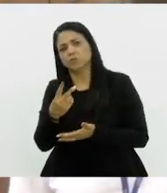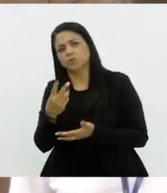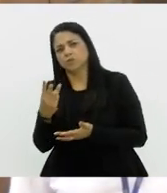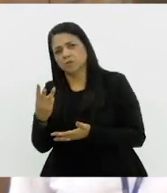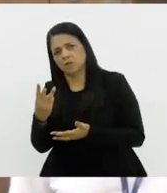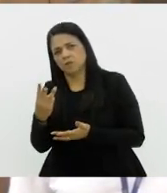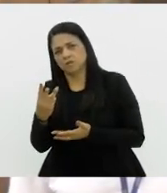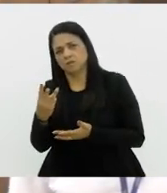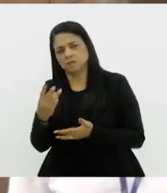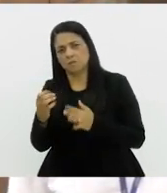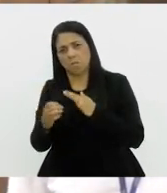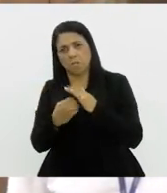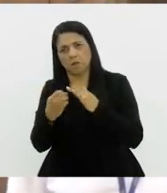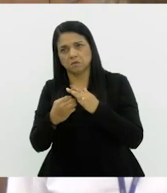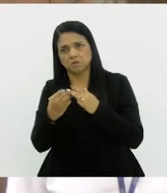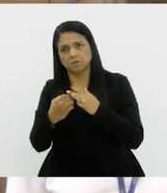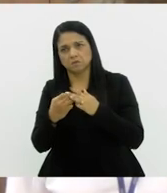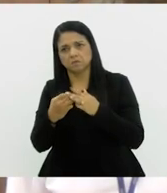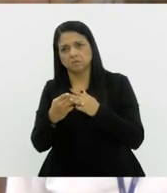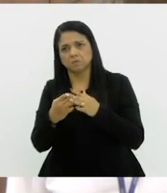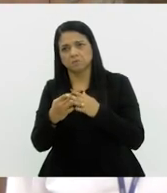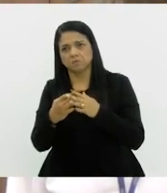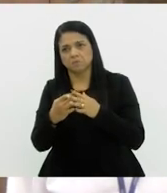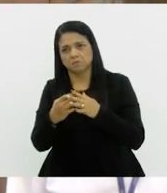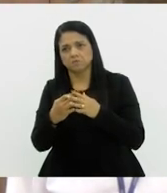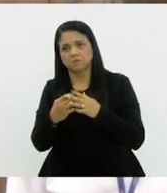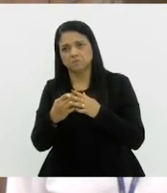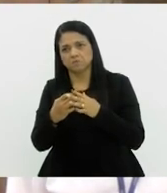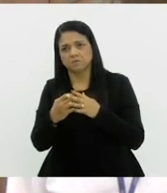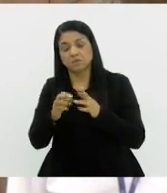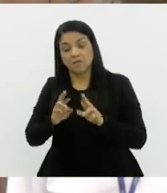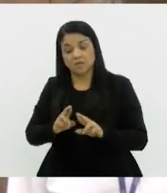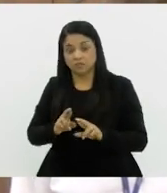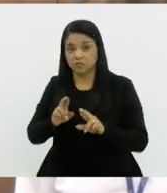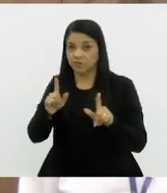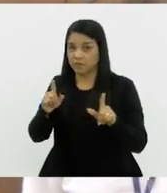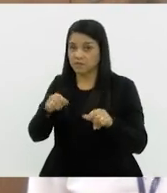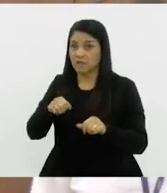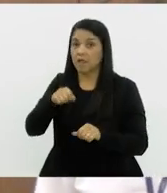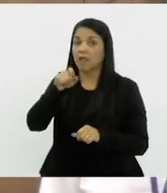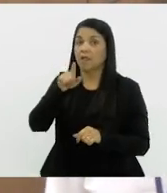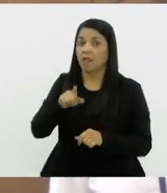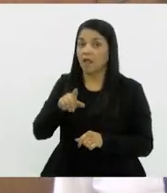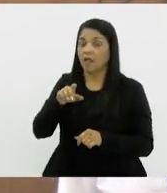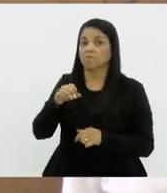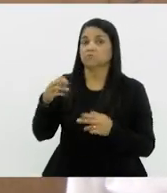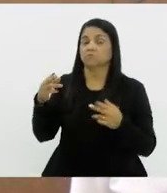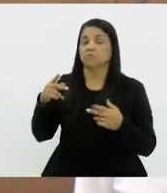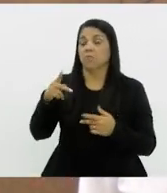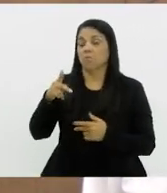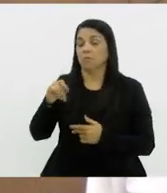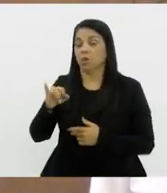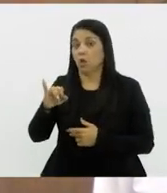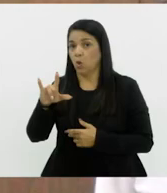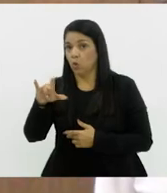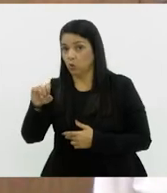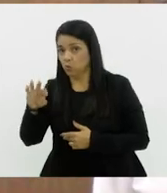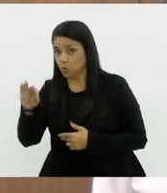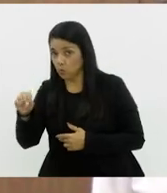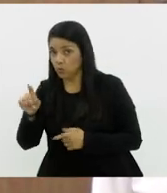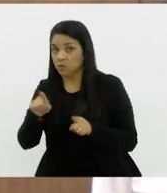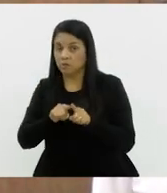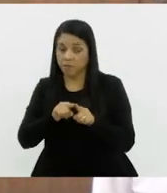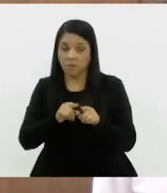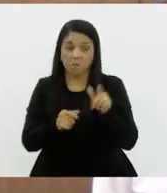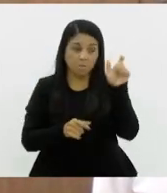estão... Oi? Não, vamos lá. Existe uma diferença entre quem opera efetivamente as aeronaves e existem pessoas que vendem